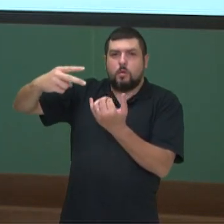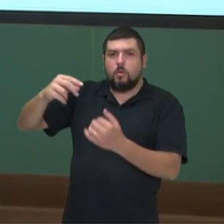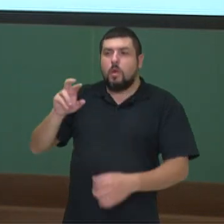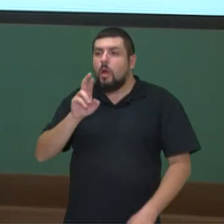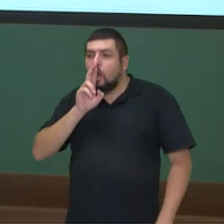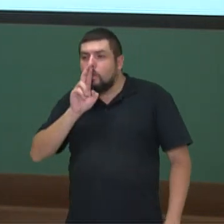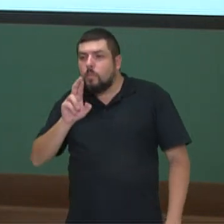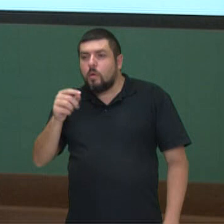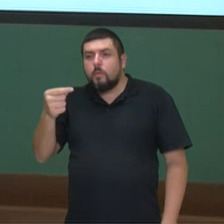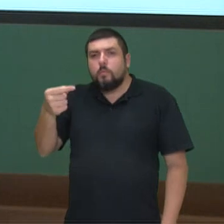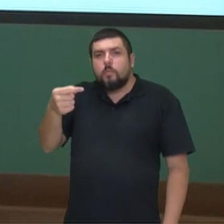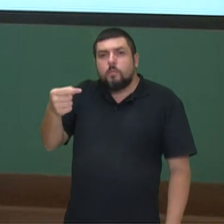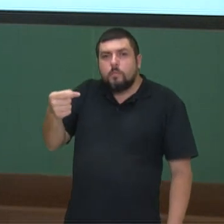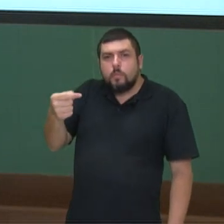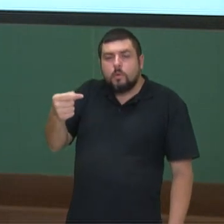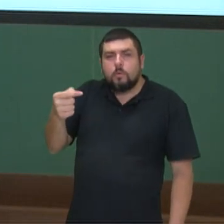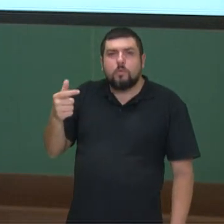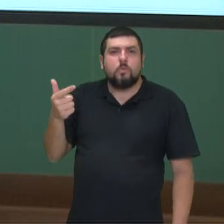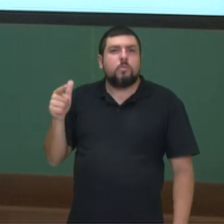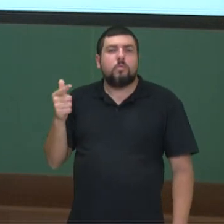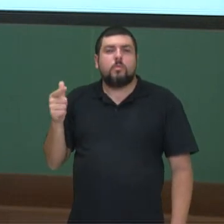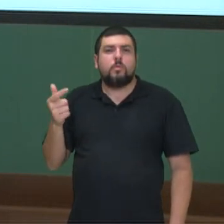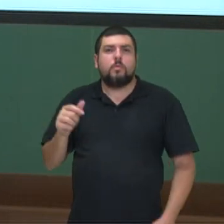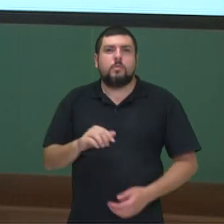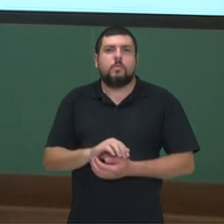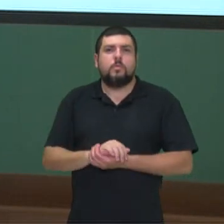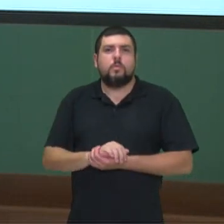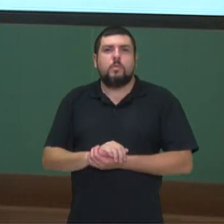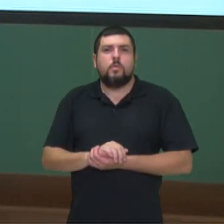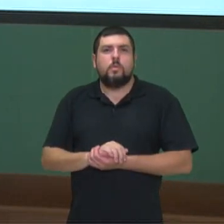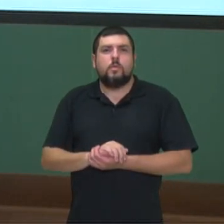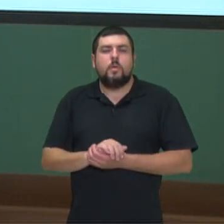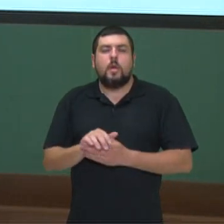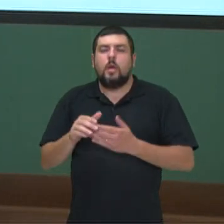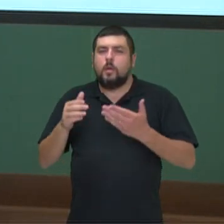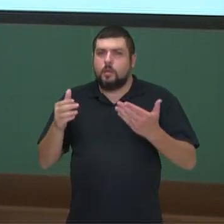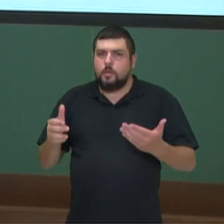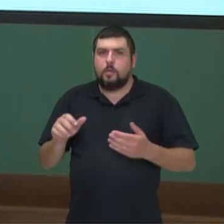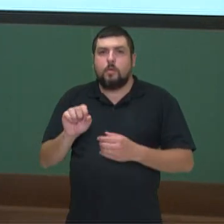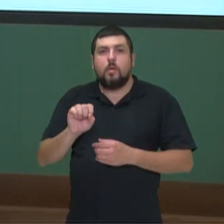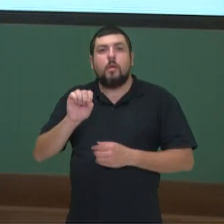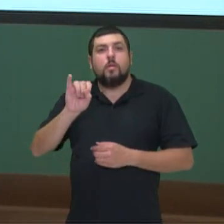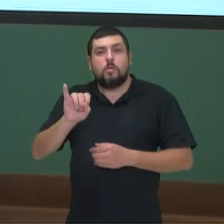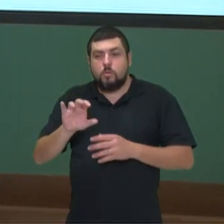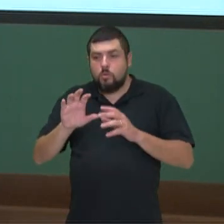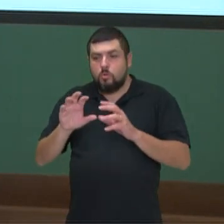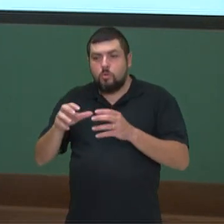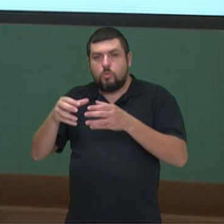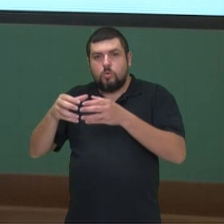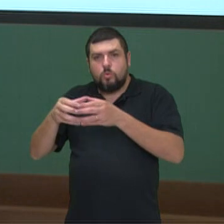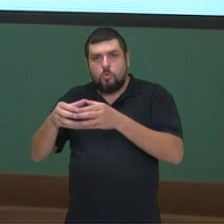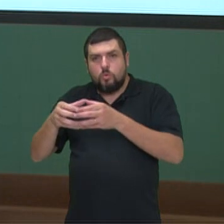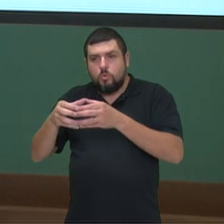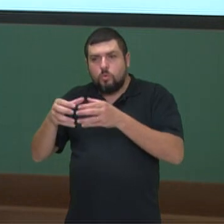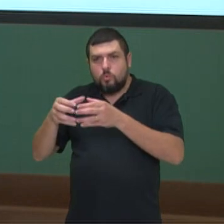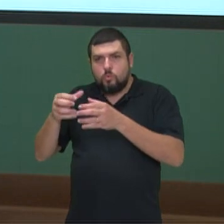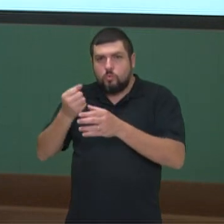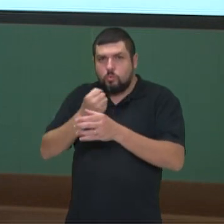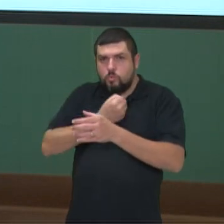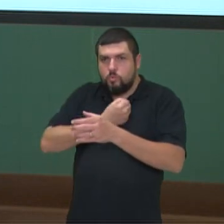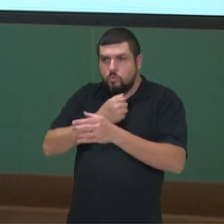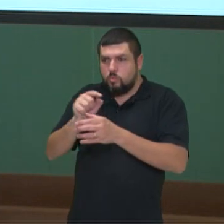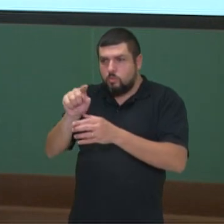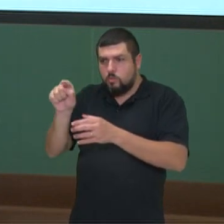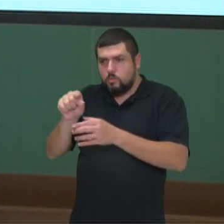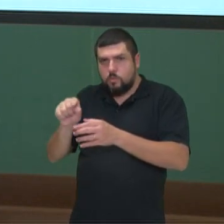menos 25. Então, esta solução, ela não existe para o conjunto dos números inteiros,